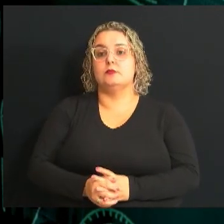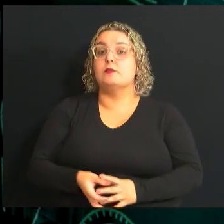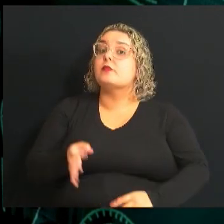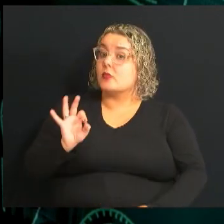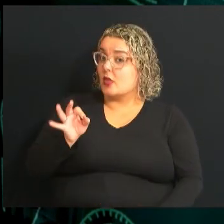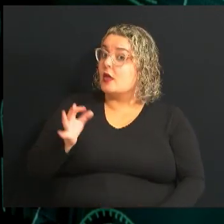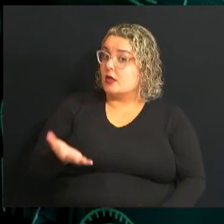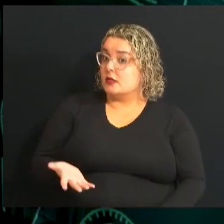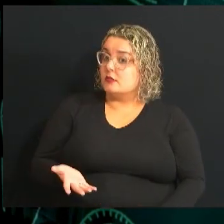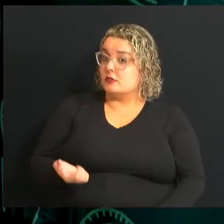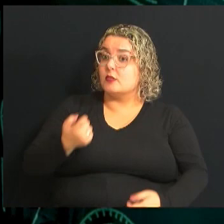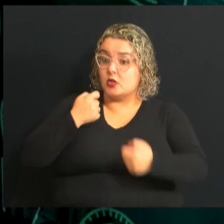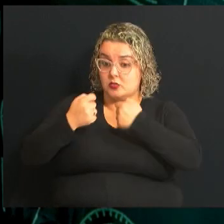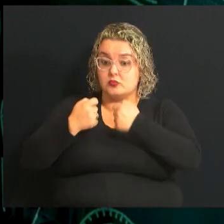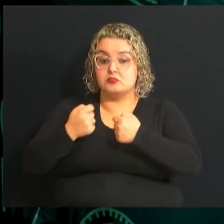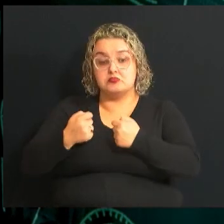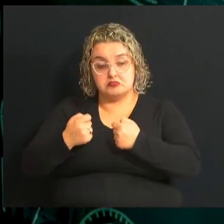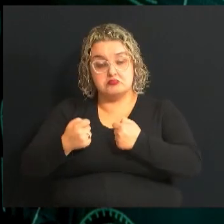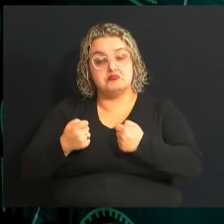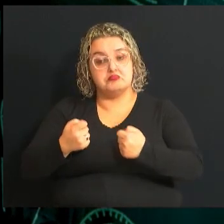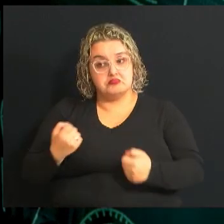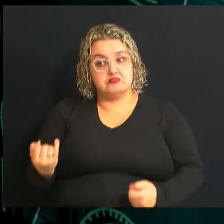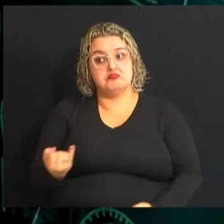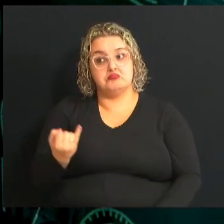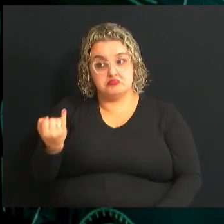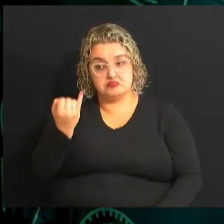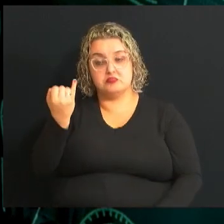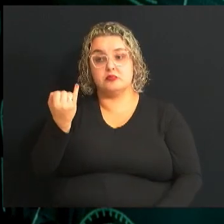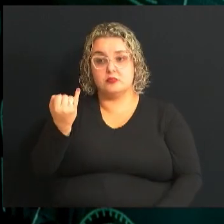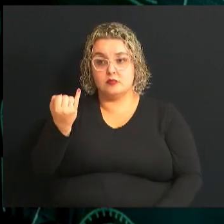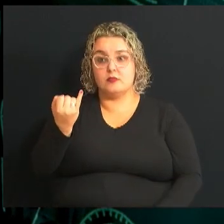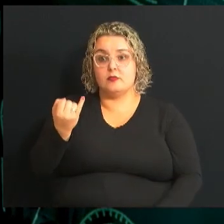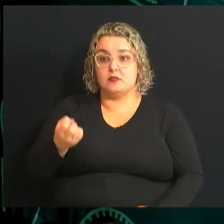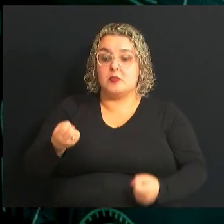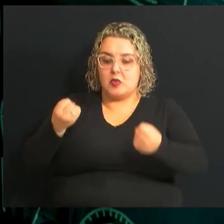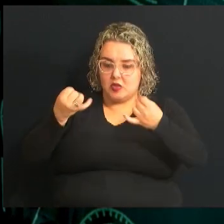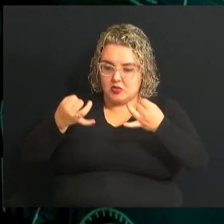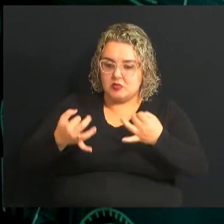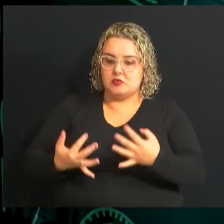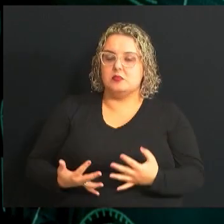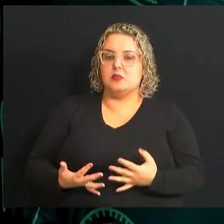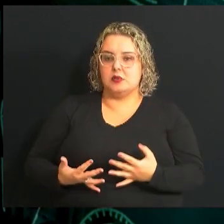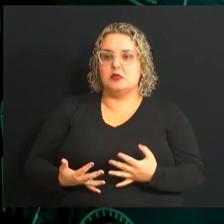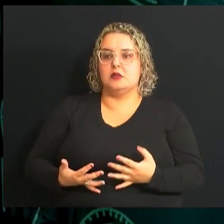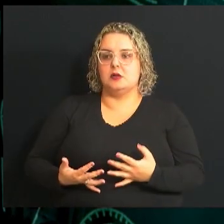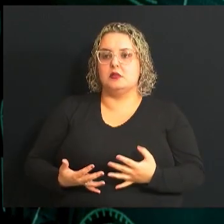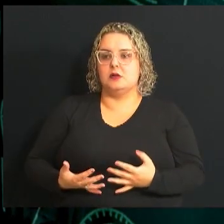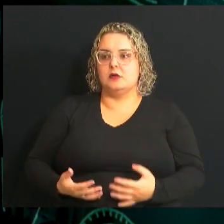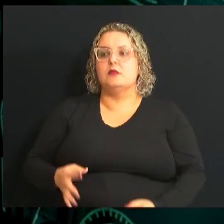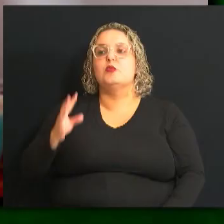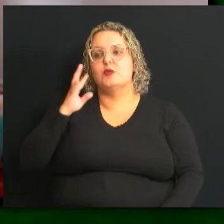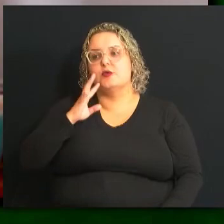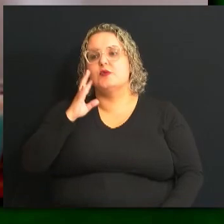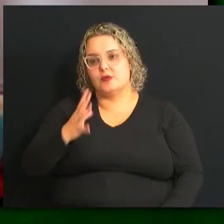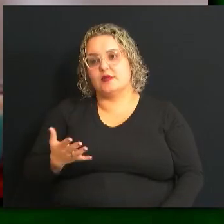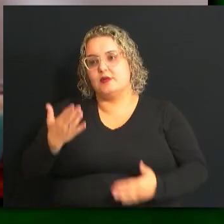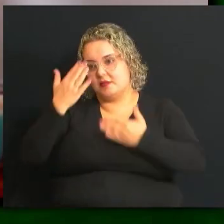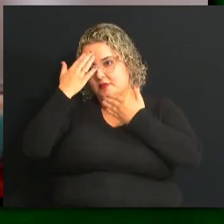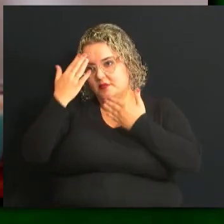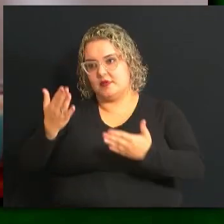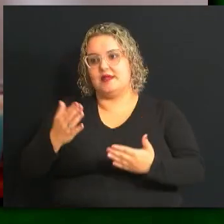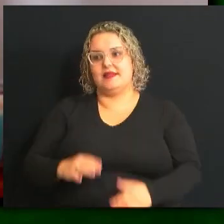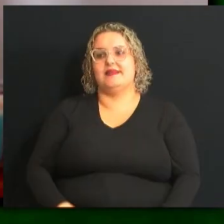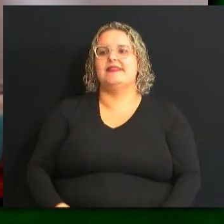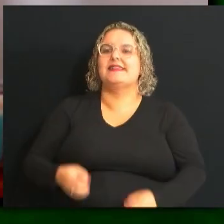Certamente uma entrevista bastante importante e esclarecedora. Muito legal, muito obrigado. E bom,